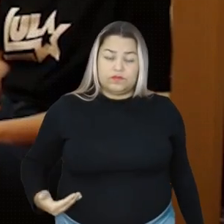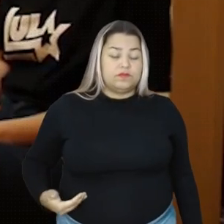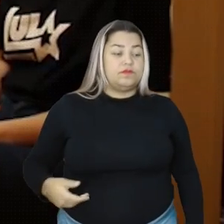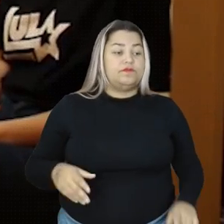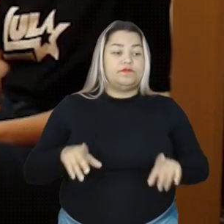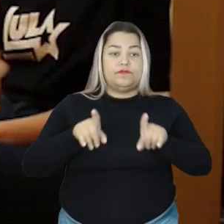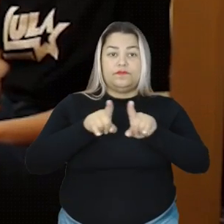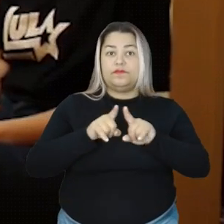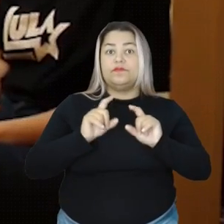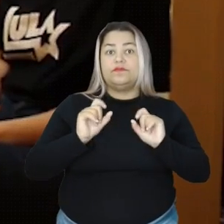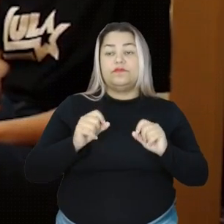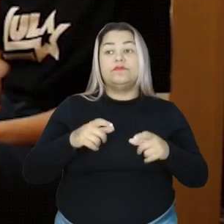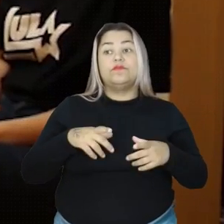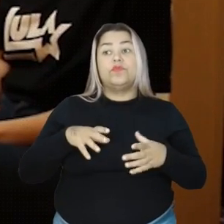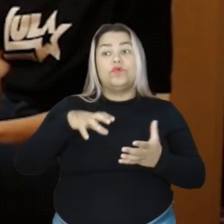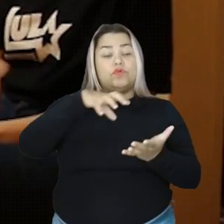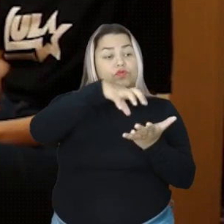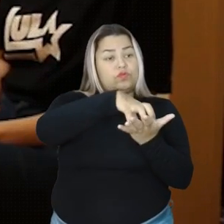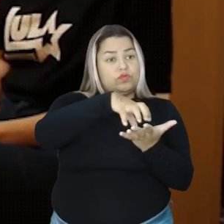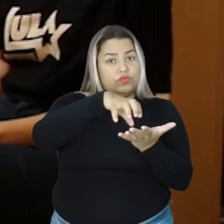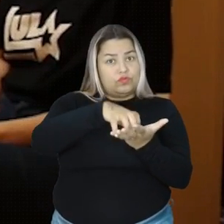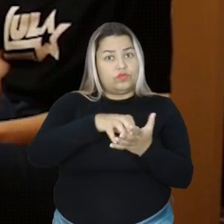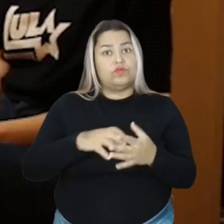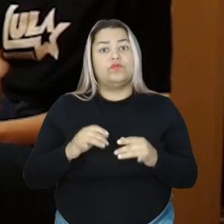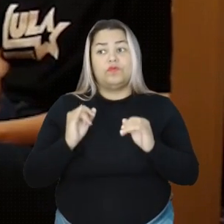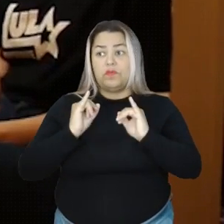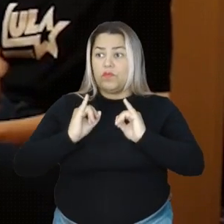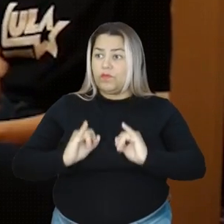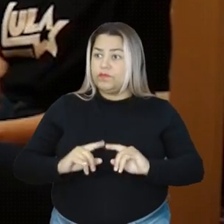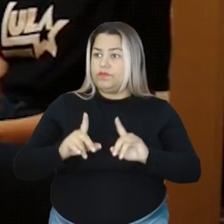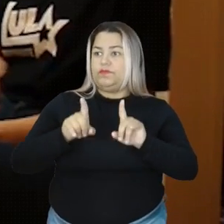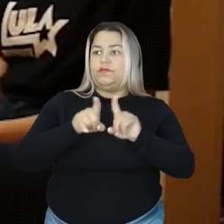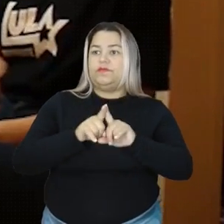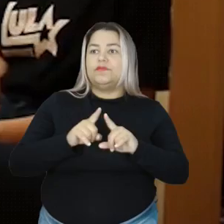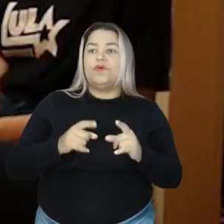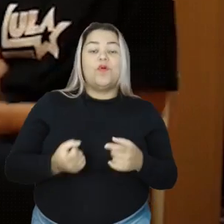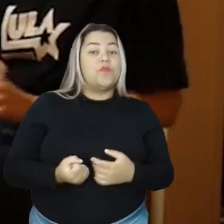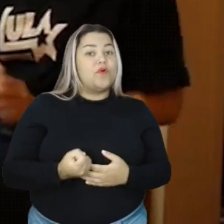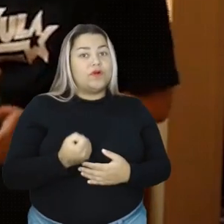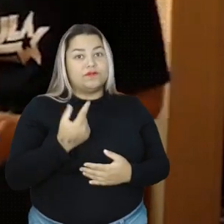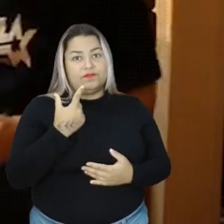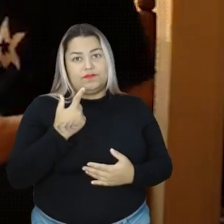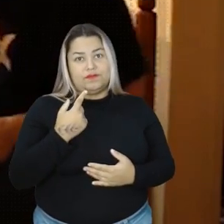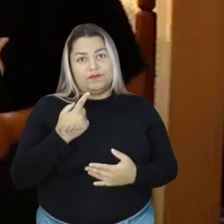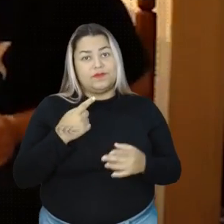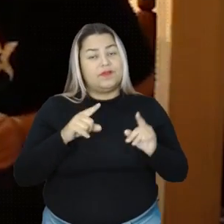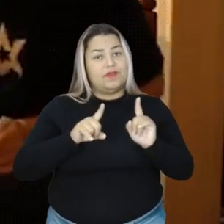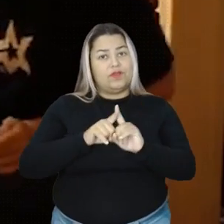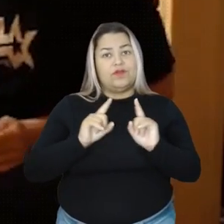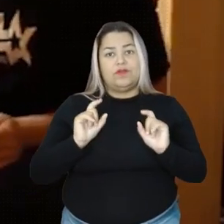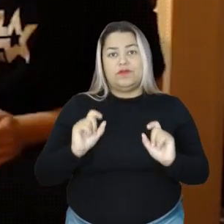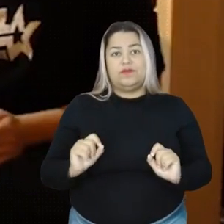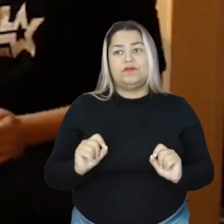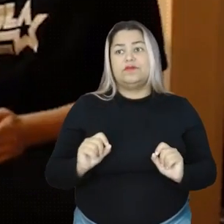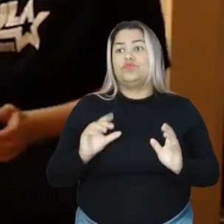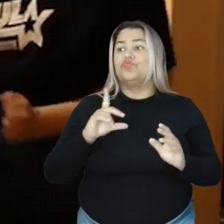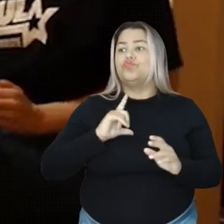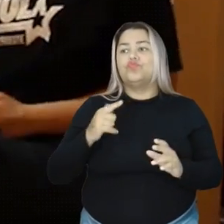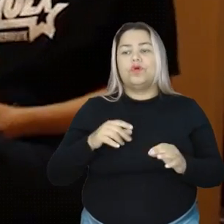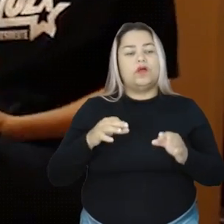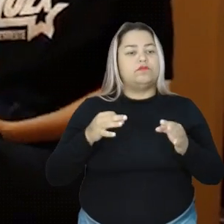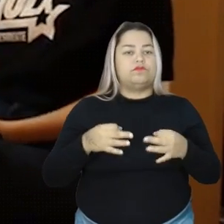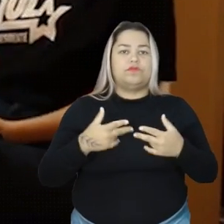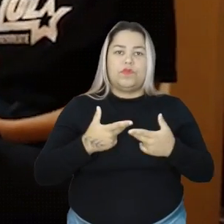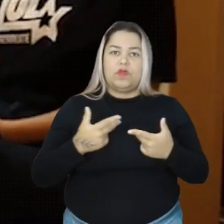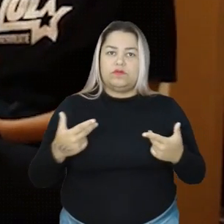Tinha setores, inclusive, tinha figuras ali que eram muito estranhas, assim, muito indefinidas ou